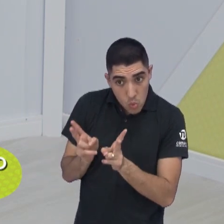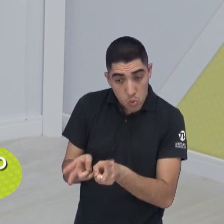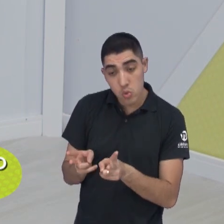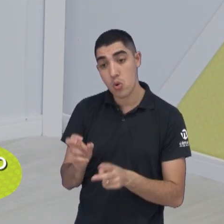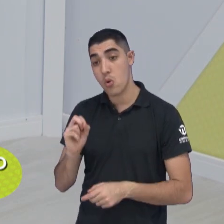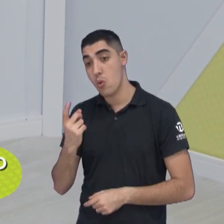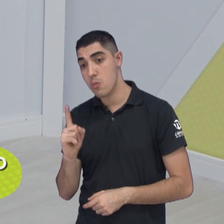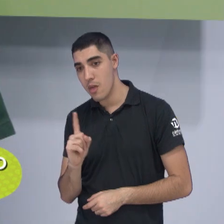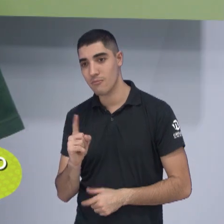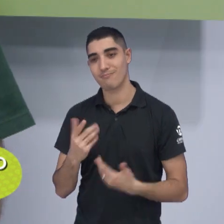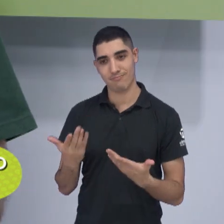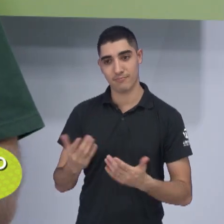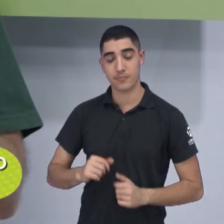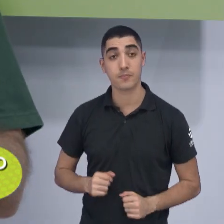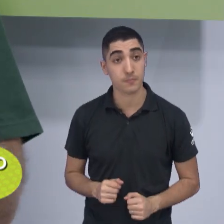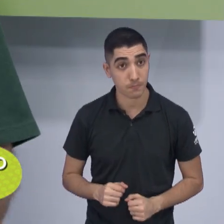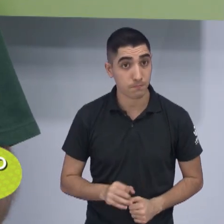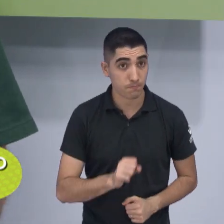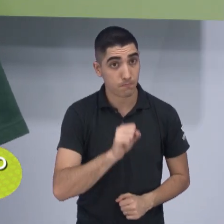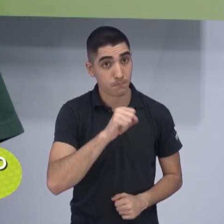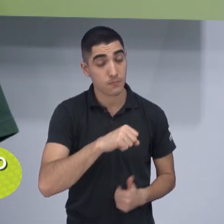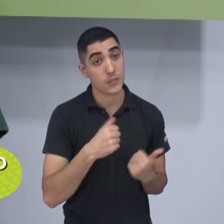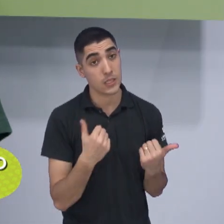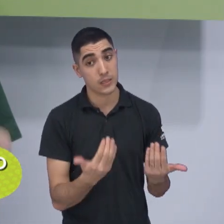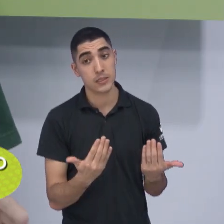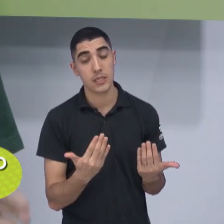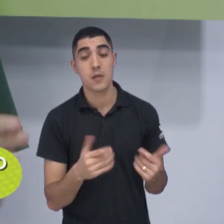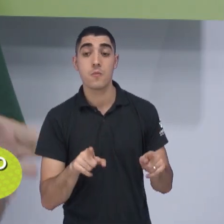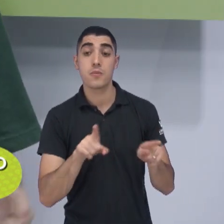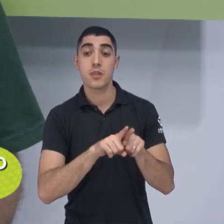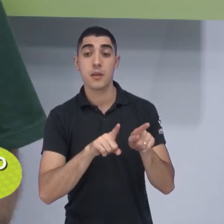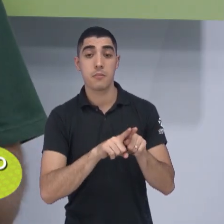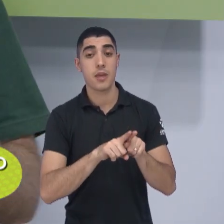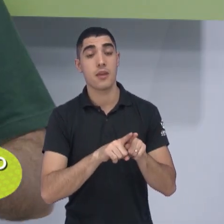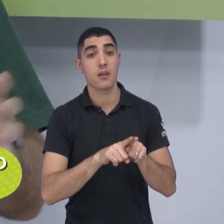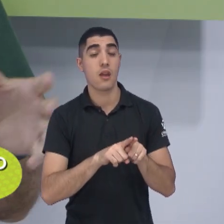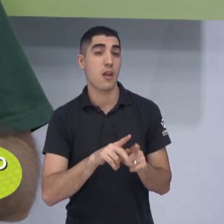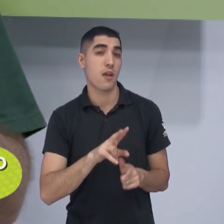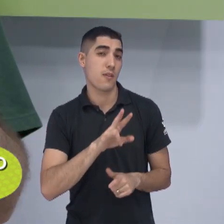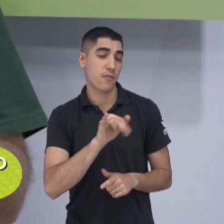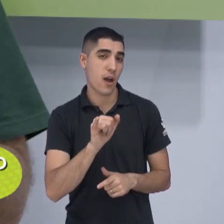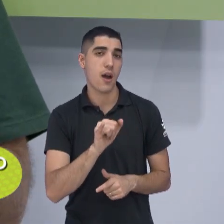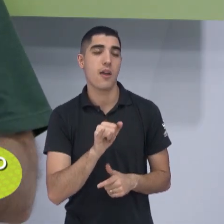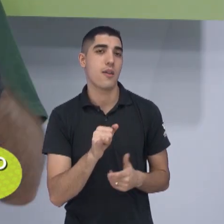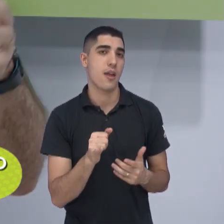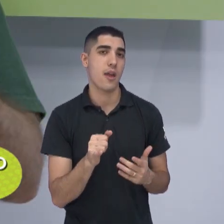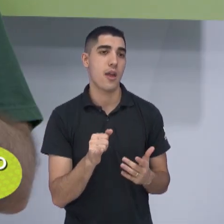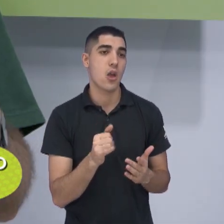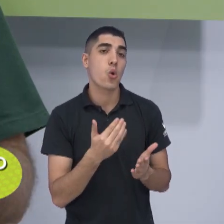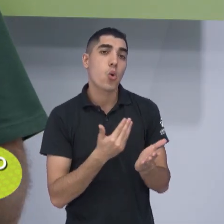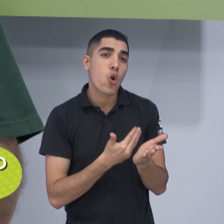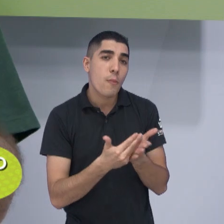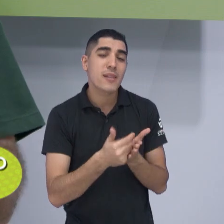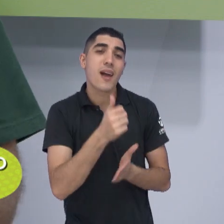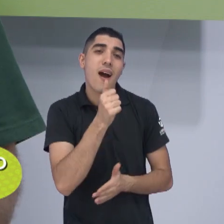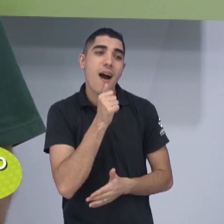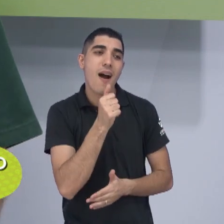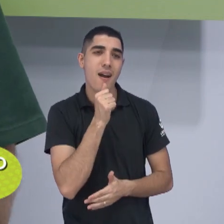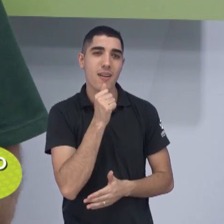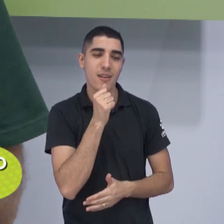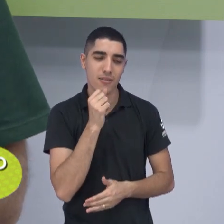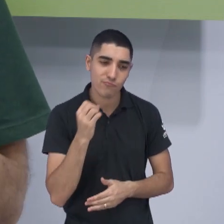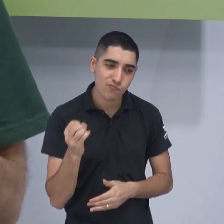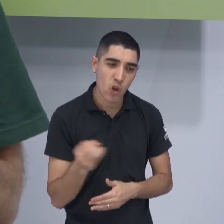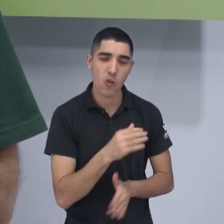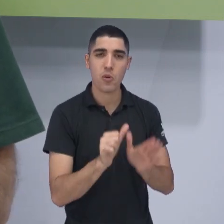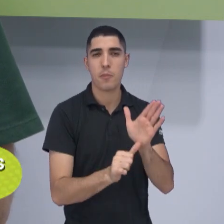esquema do novo professor. E aí a montagem vai ser praticamente do zero, alguns jogadores remanescentes podem voltar,